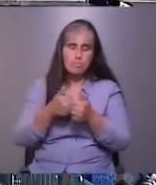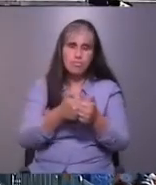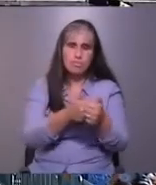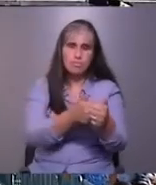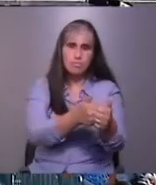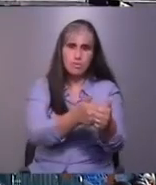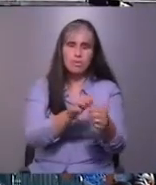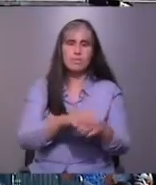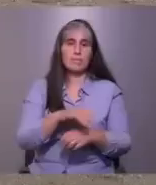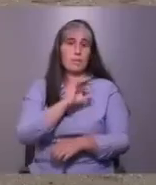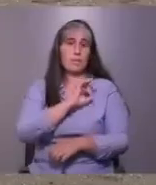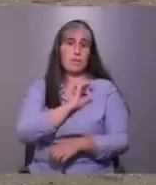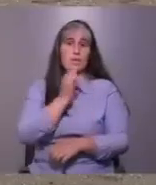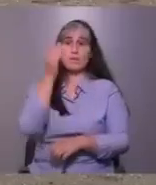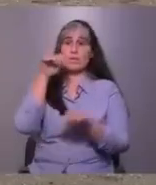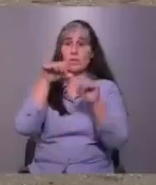Palavra do Senhor.